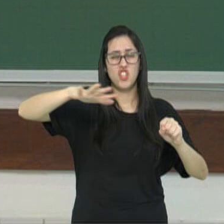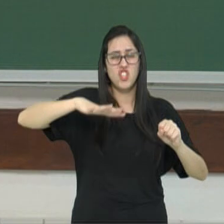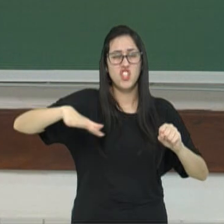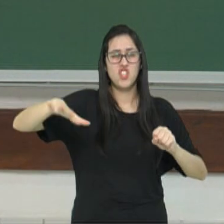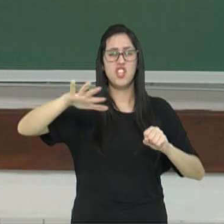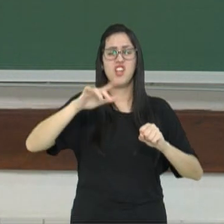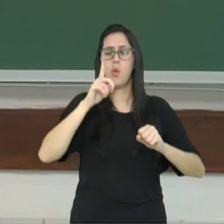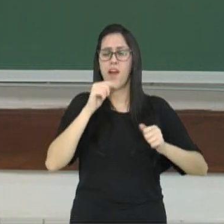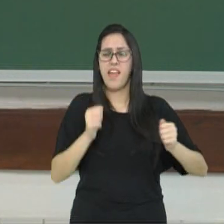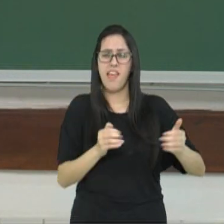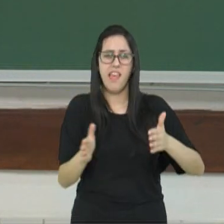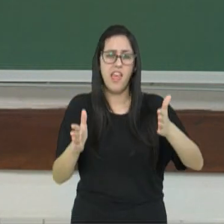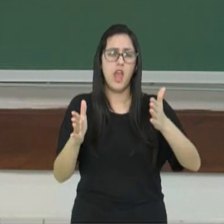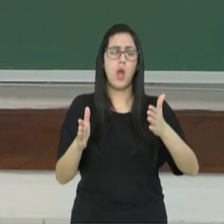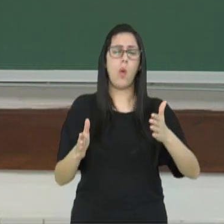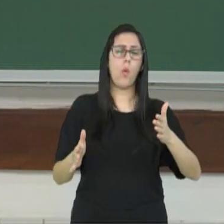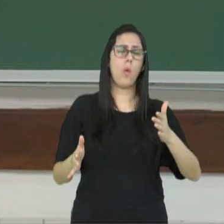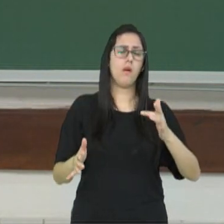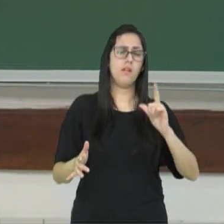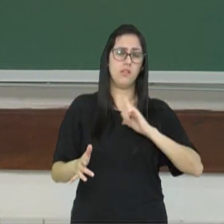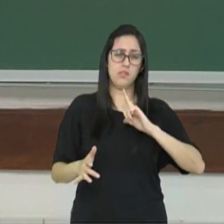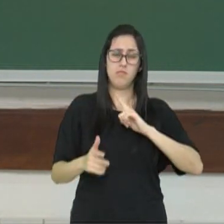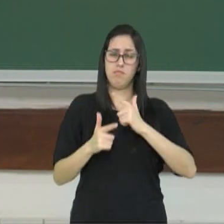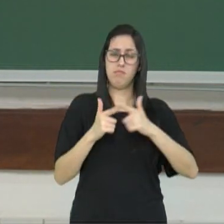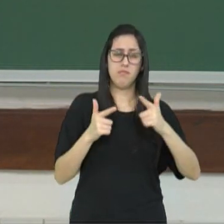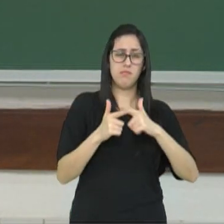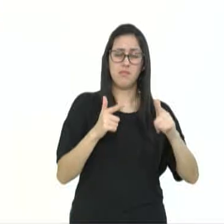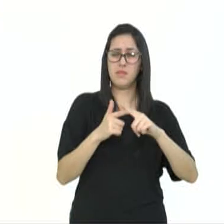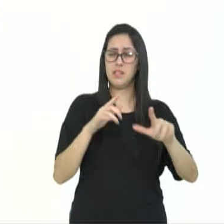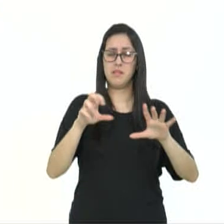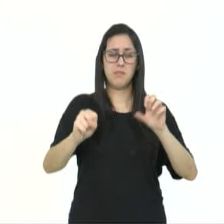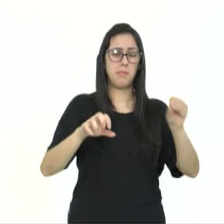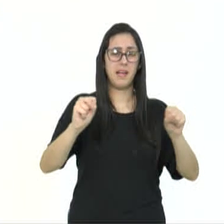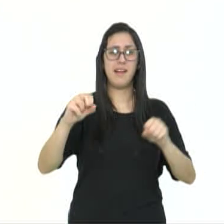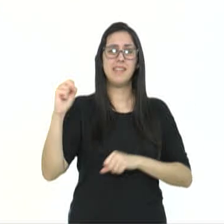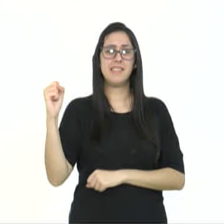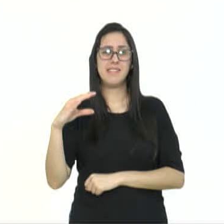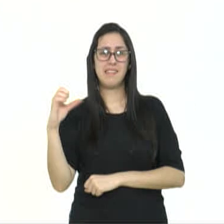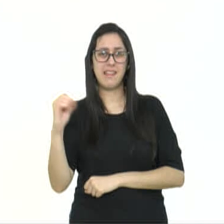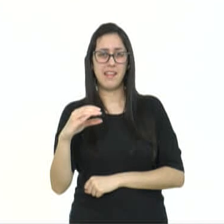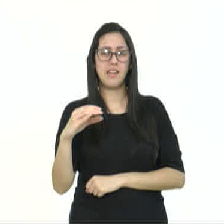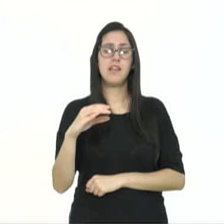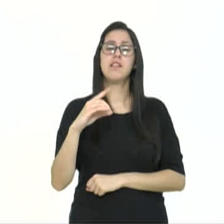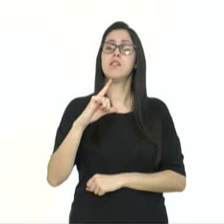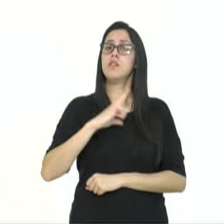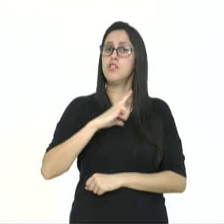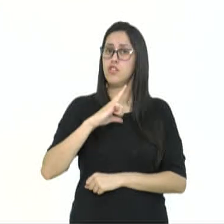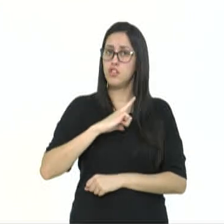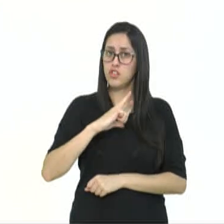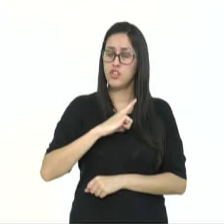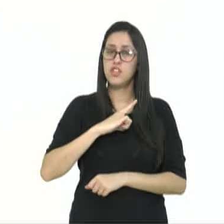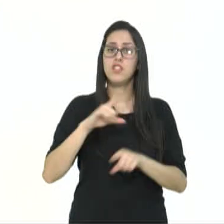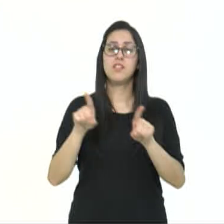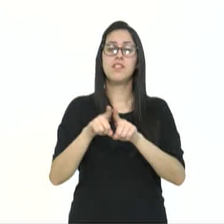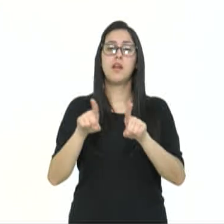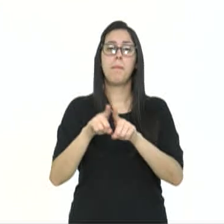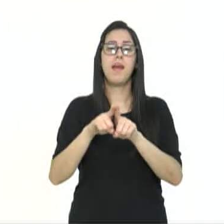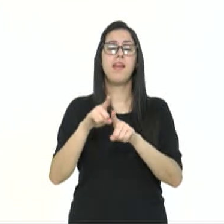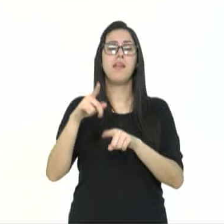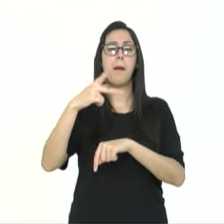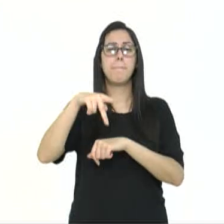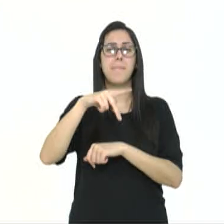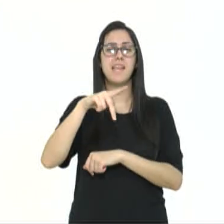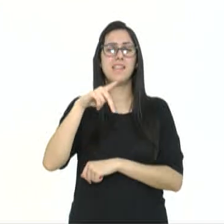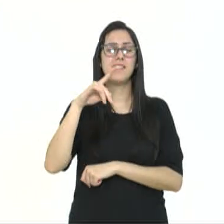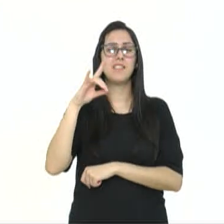Entre Rios, por uma parte oeste de Santa Catarina, e até havia uma disputa do Paraguai com a Bolívia por